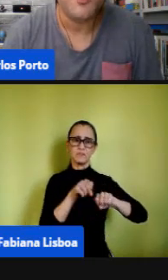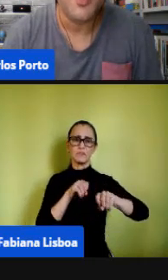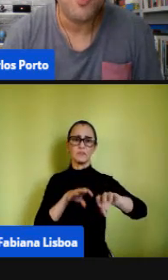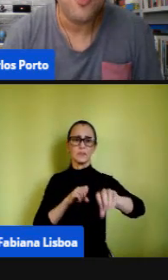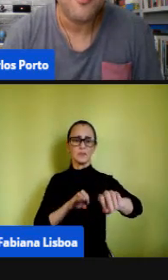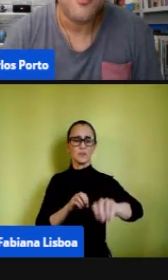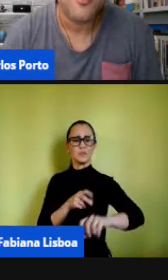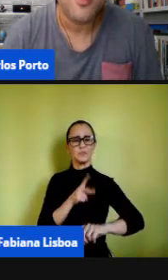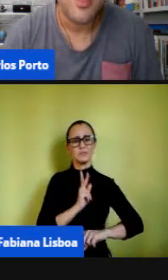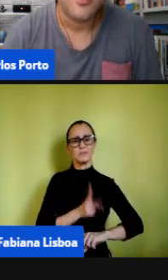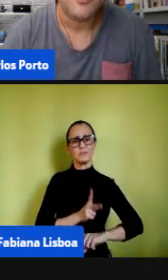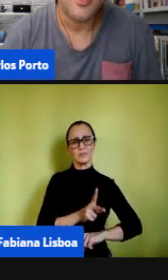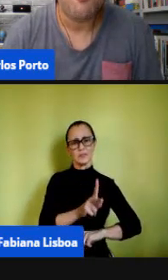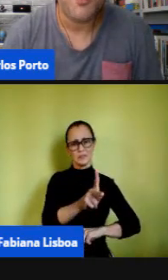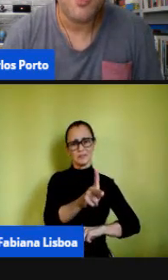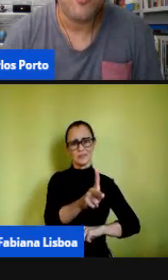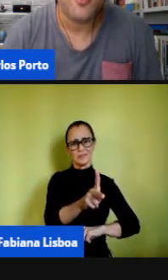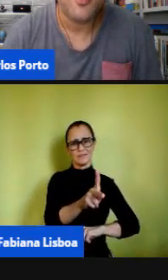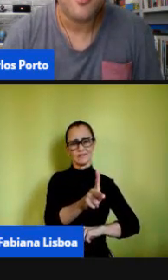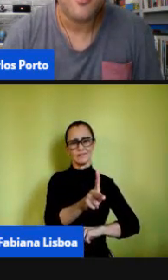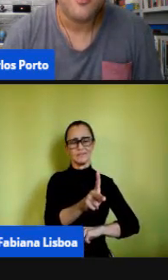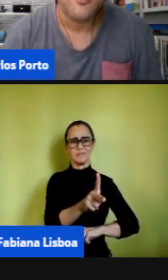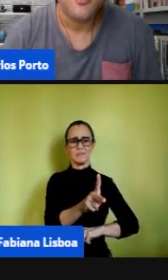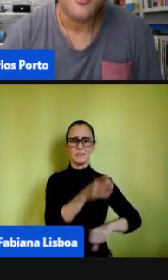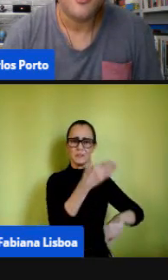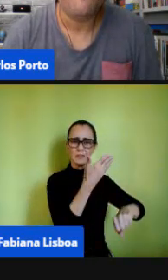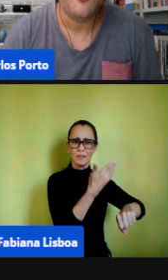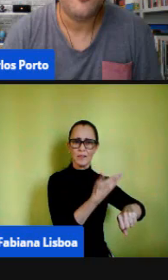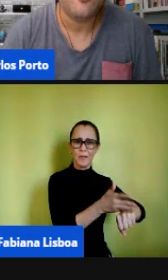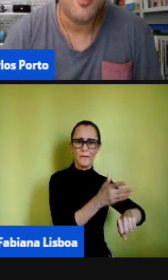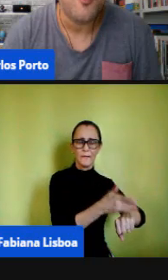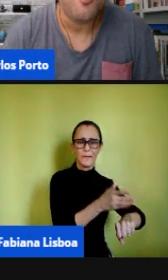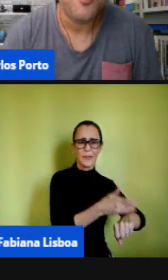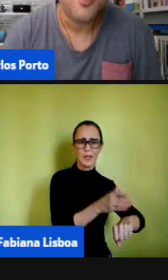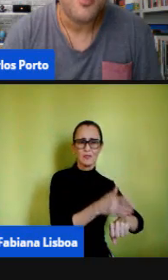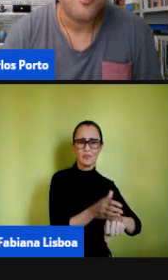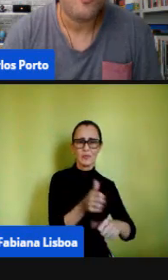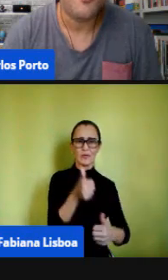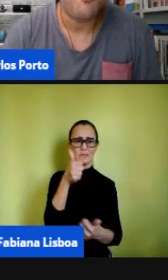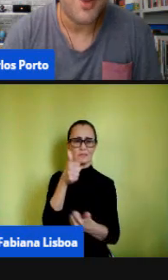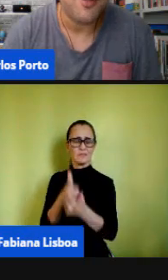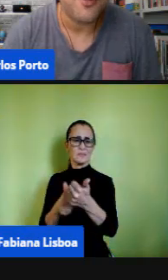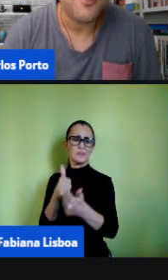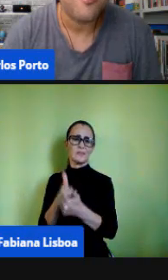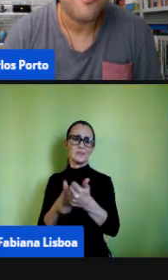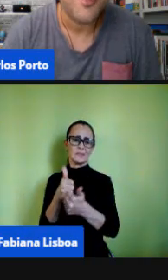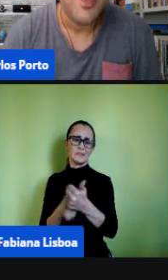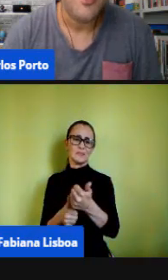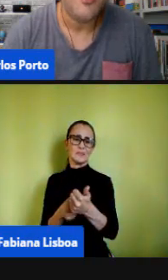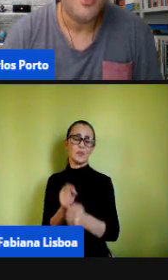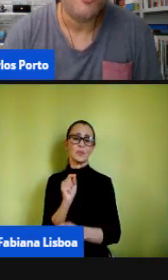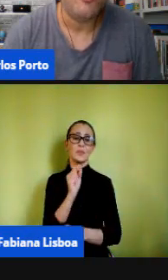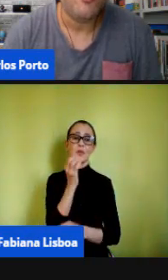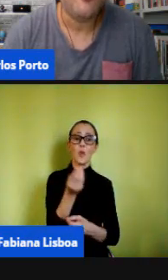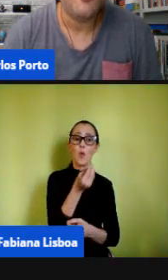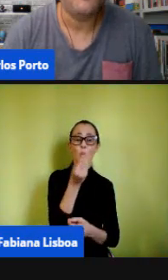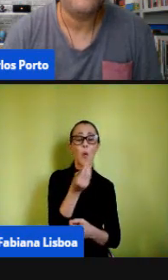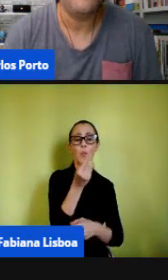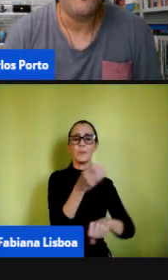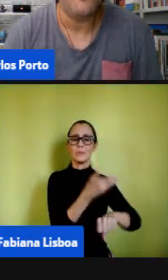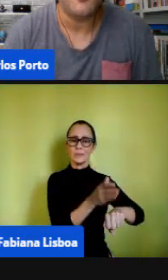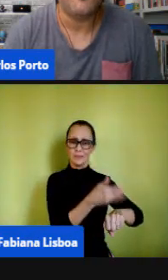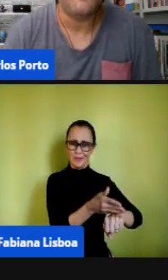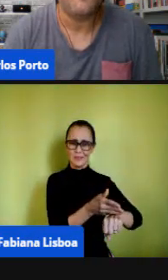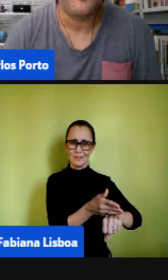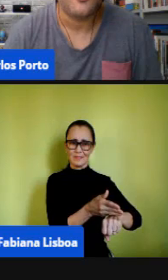educador permanente, na prática e na reflexão sobre a prática. E, queridos, nós estamos